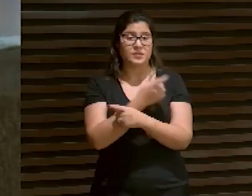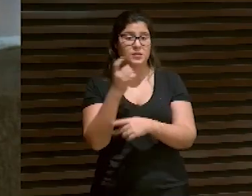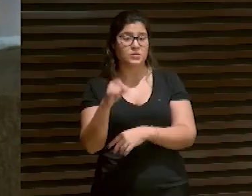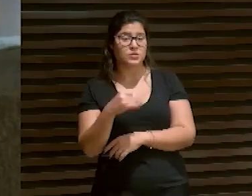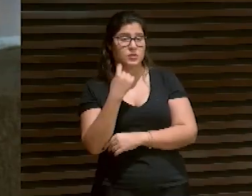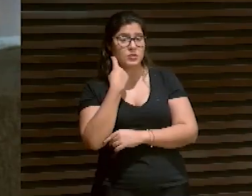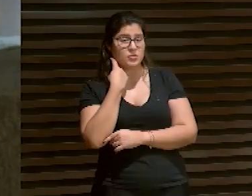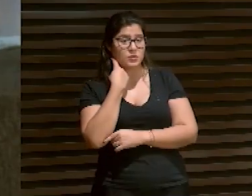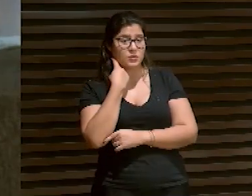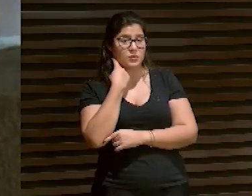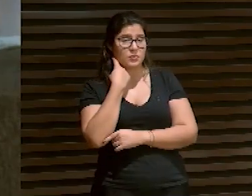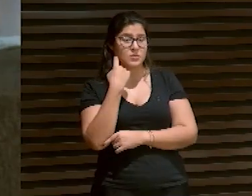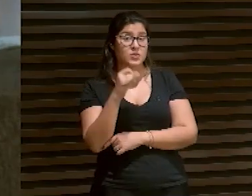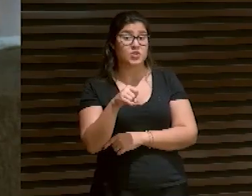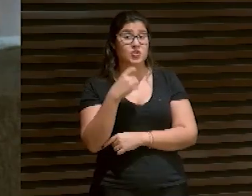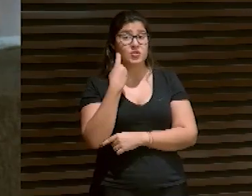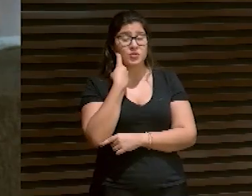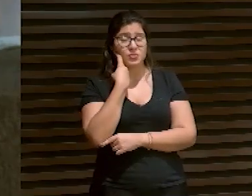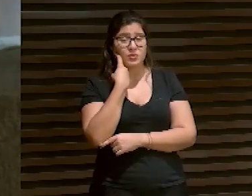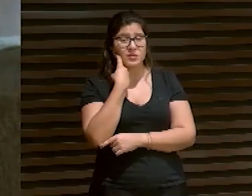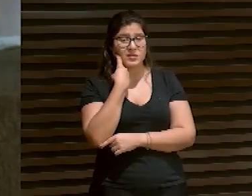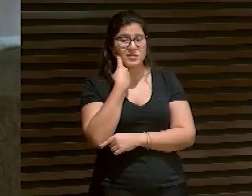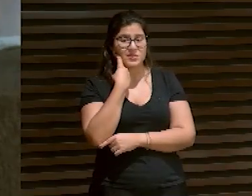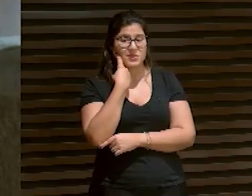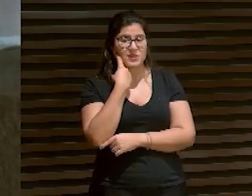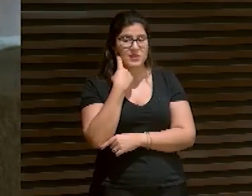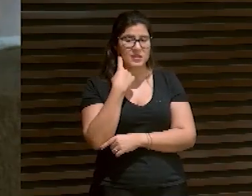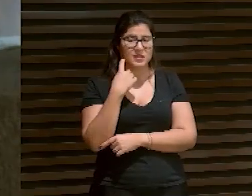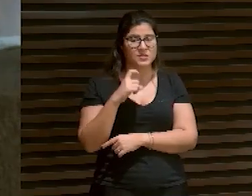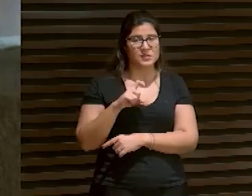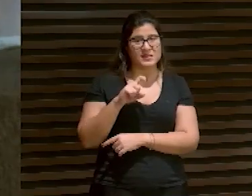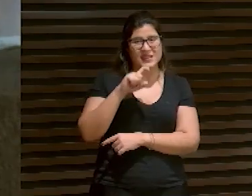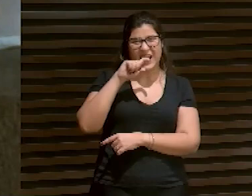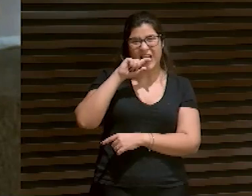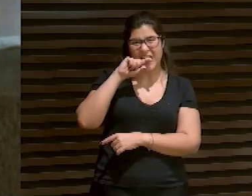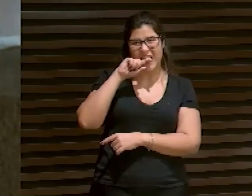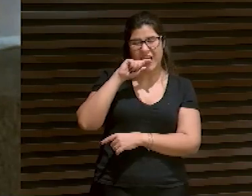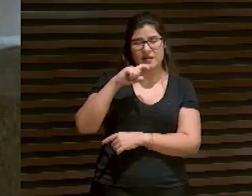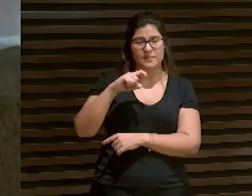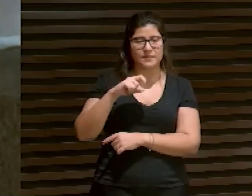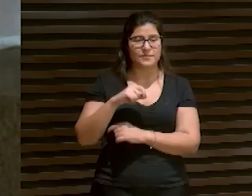forma totalmente egoísta e arrogante.